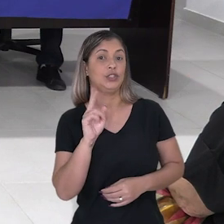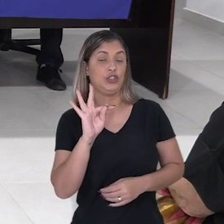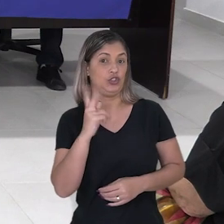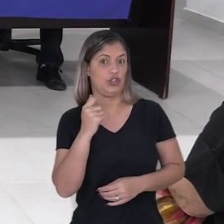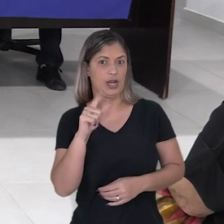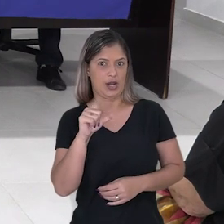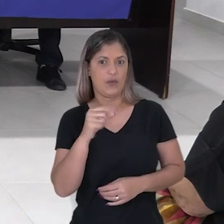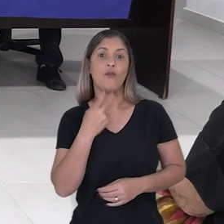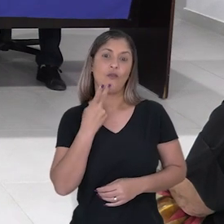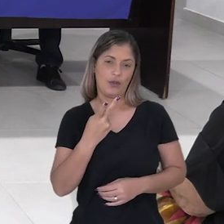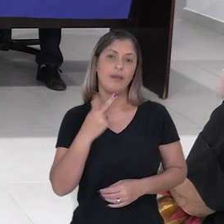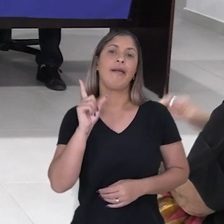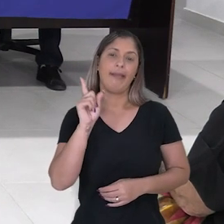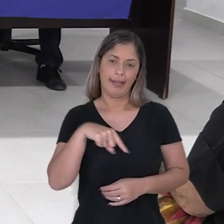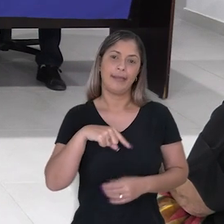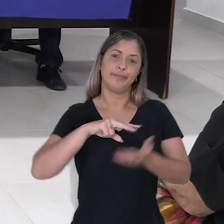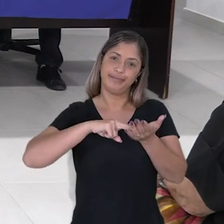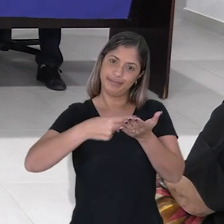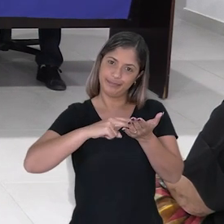já disse, né, o transcritor,